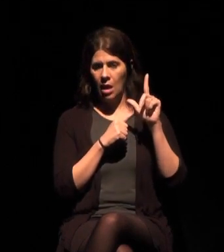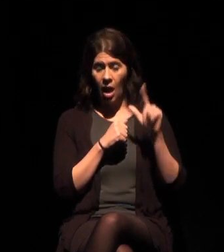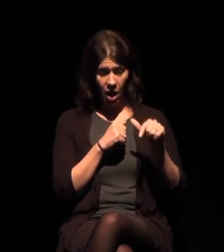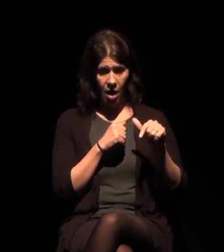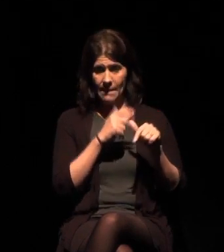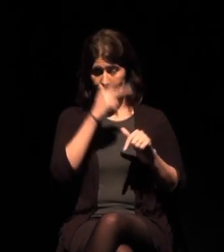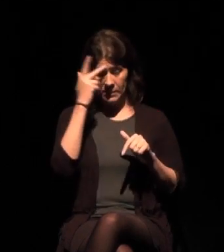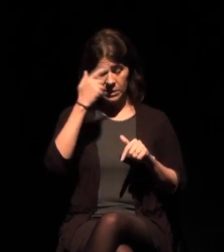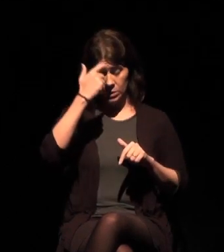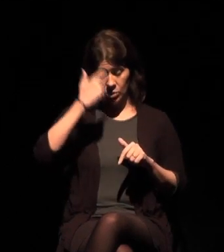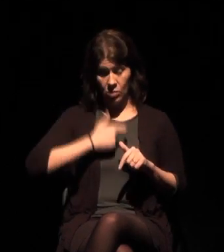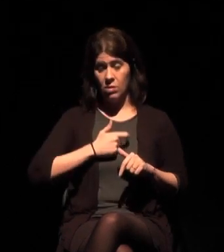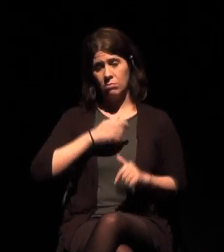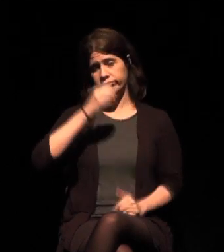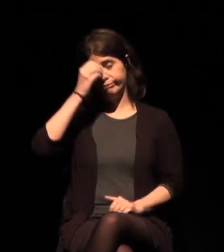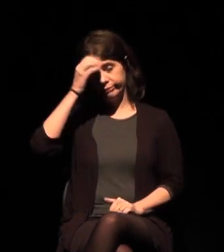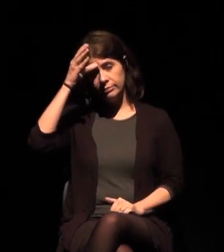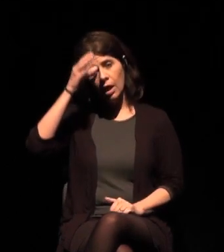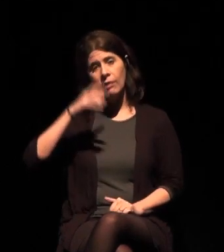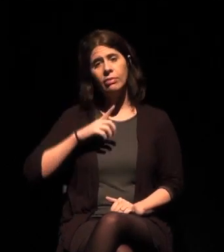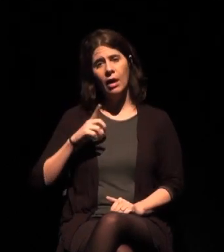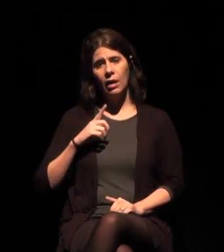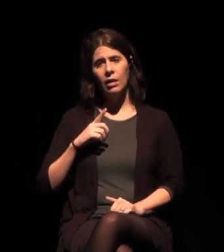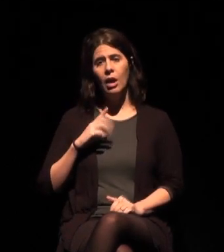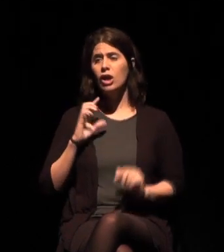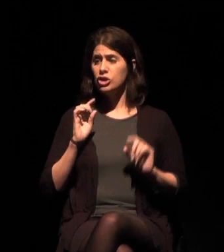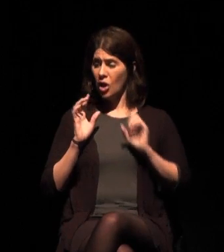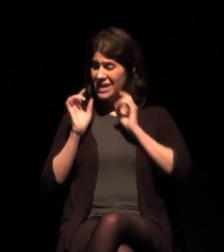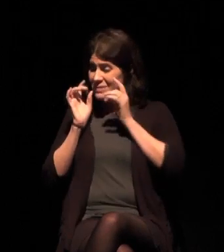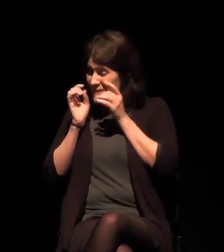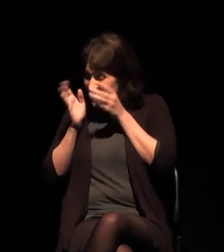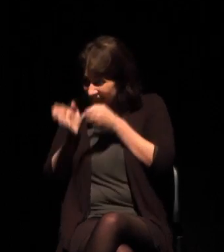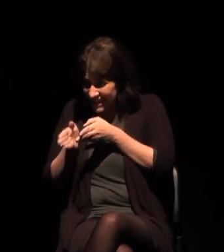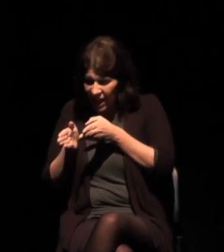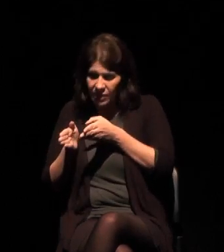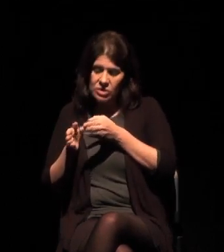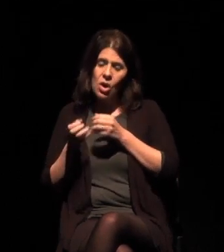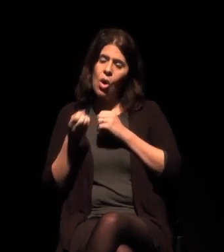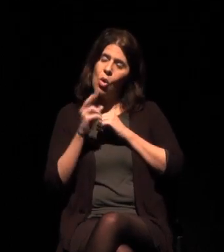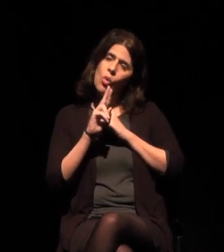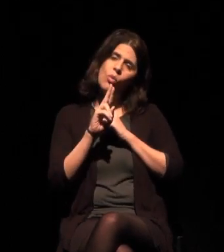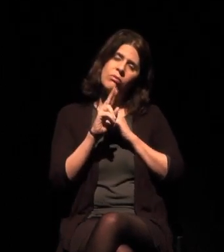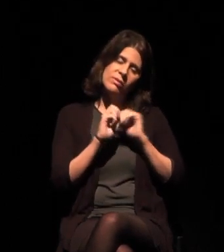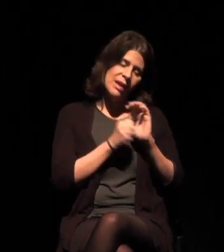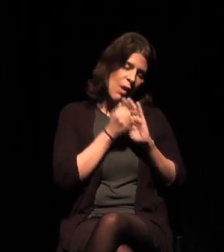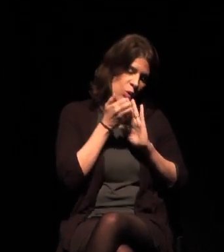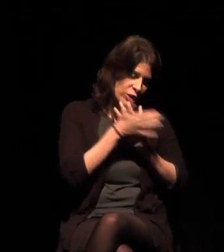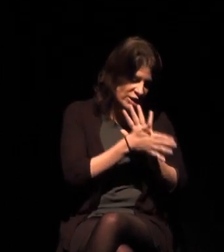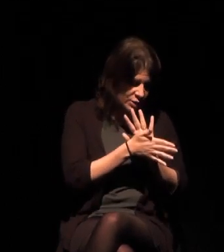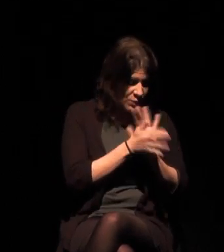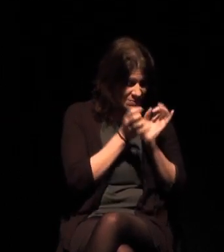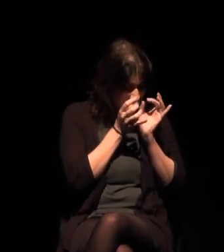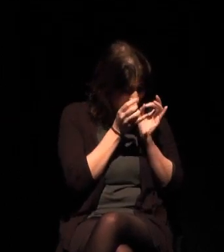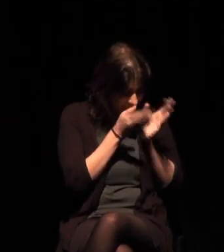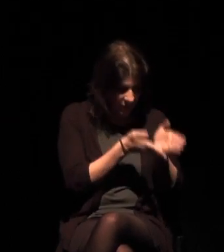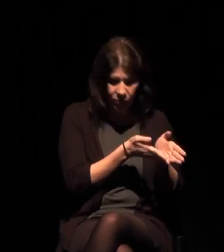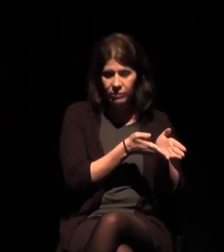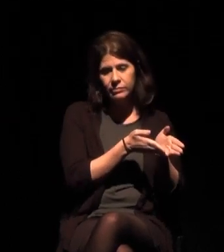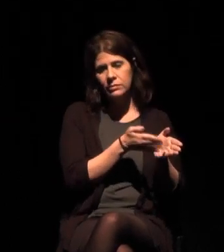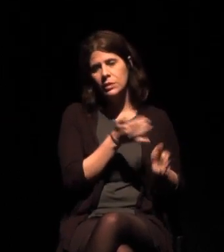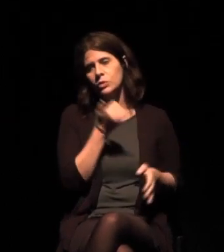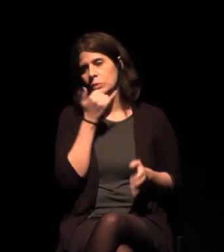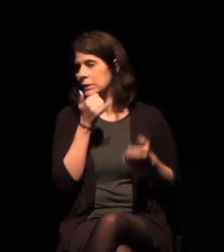conhecimento não apenas da sua especialidade algorithmic agora peço desculpa é uma forma de dizer isto sem